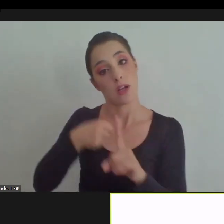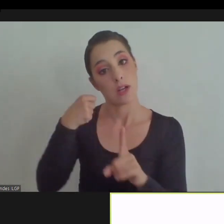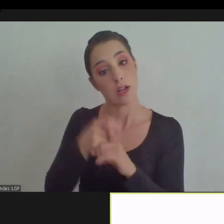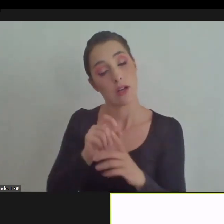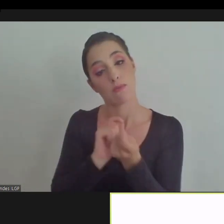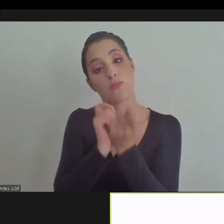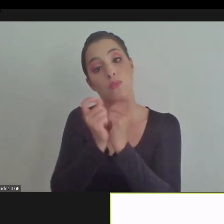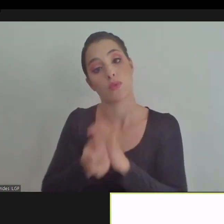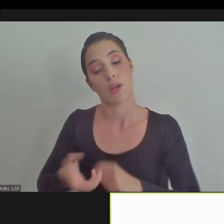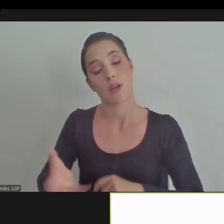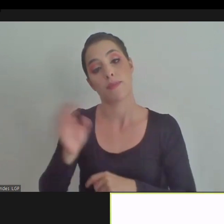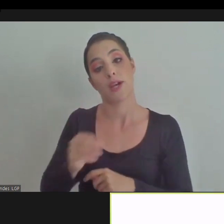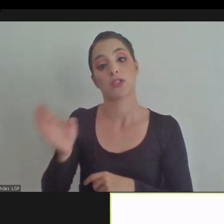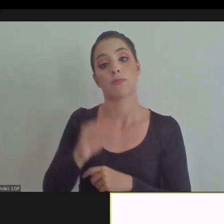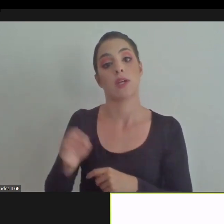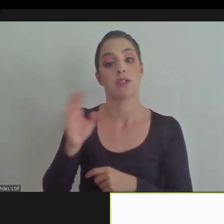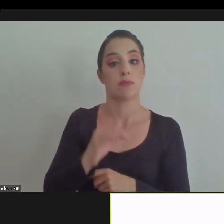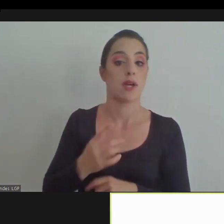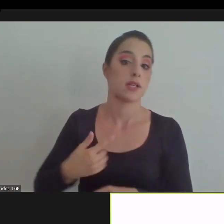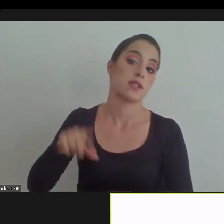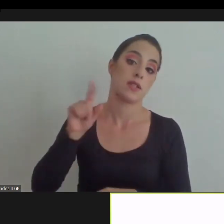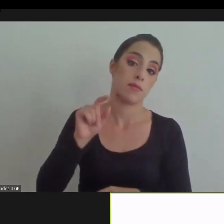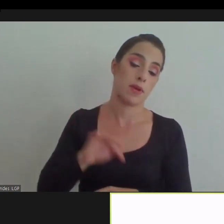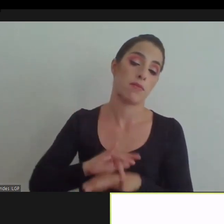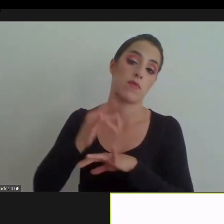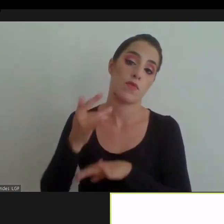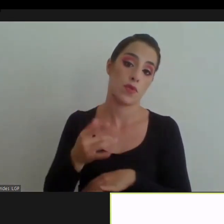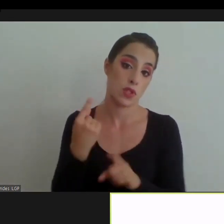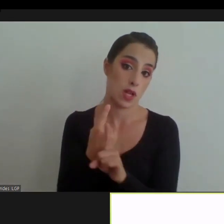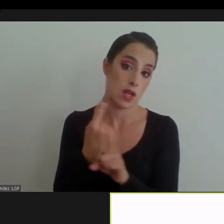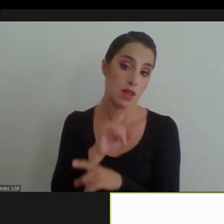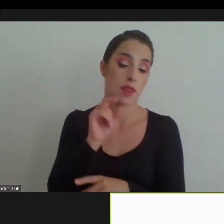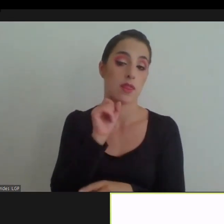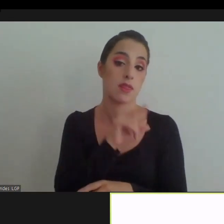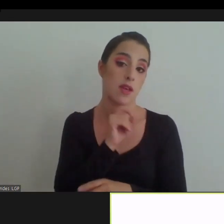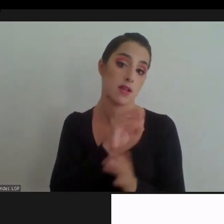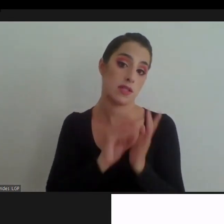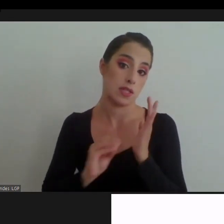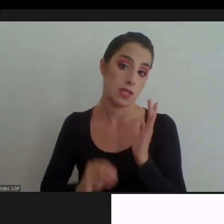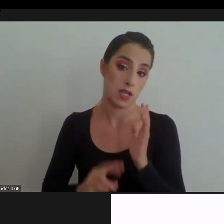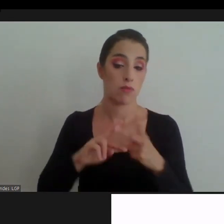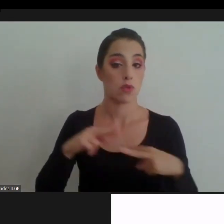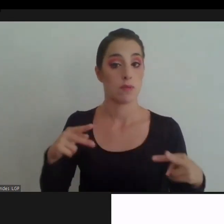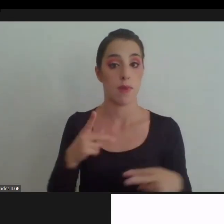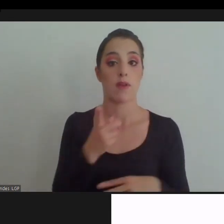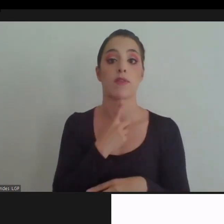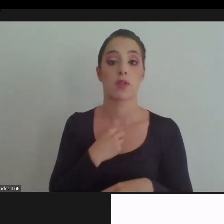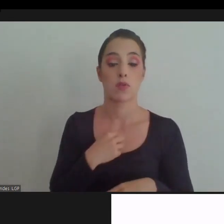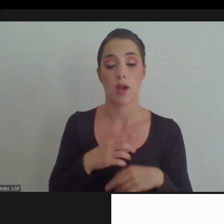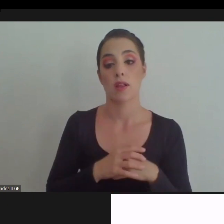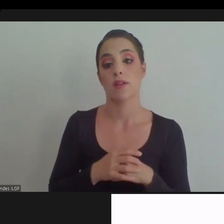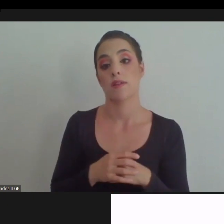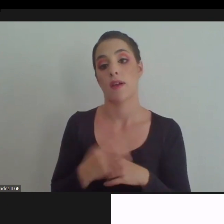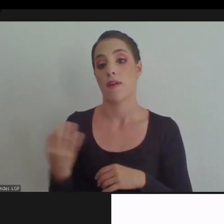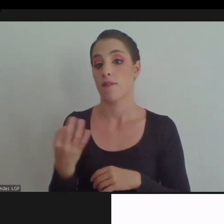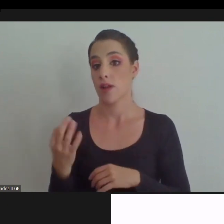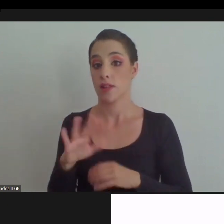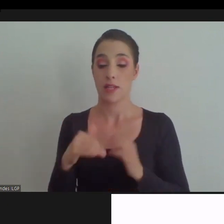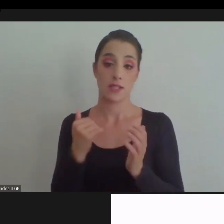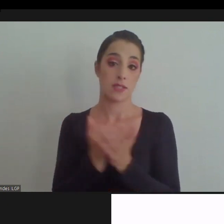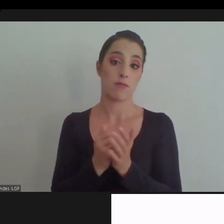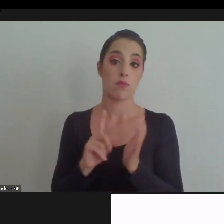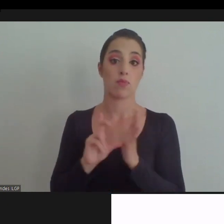mais a Secretaria e profissionalizar a Secretaria Municipal Virtual. Acaba sempre por ser, não, um